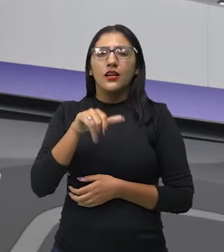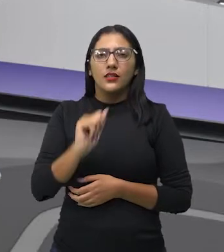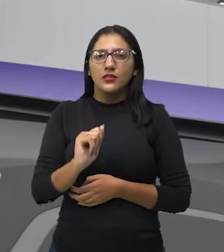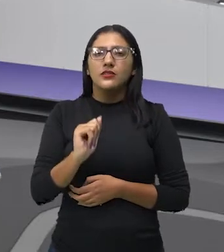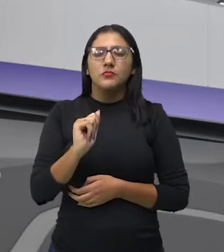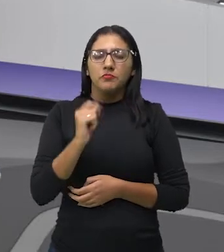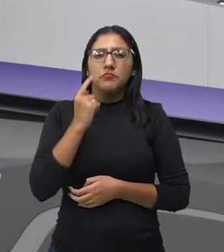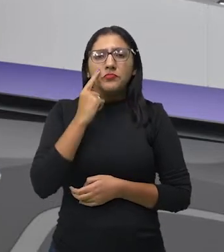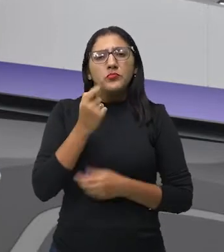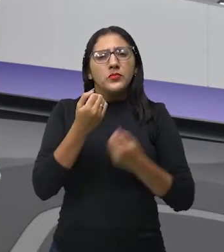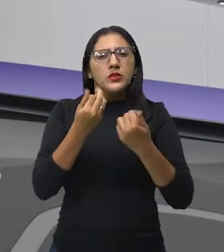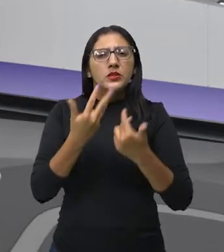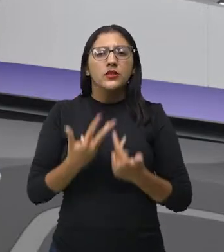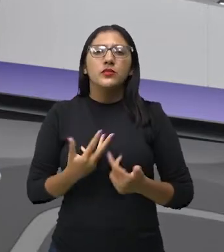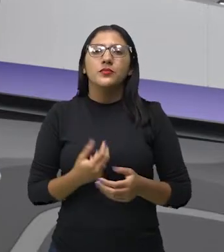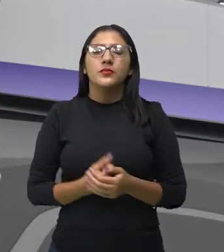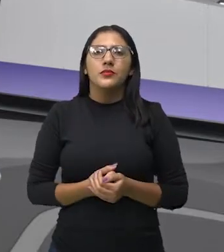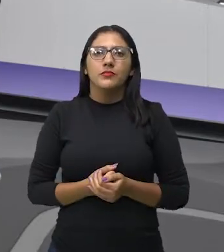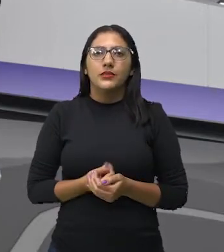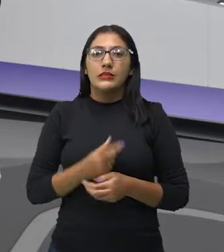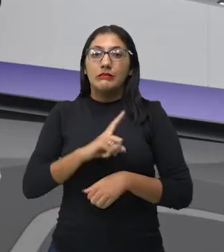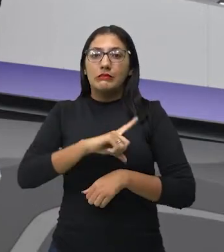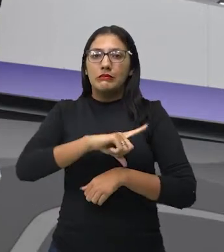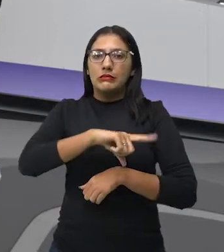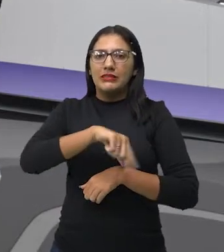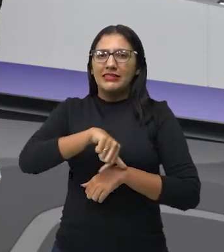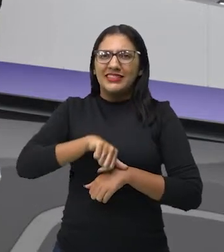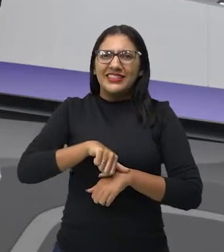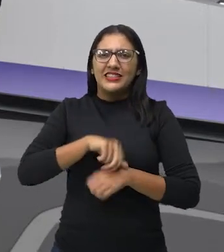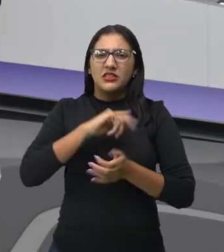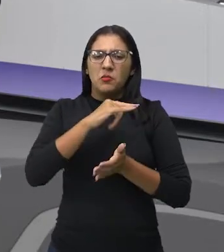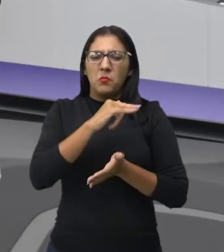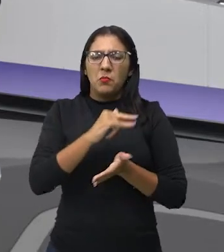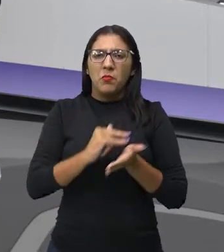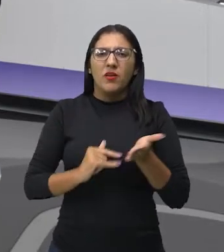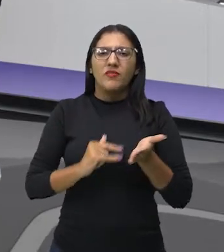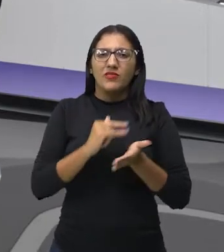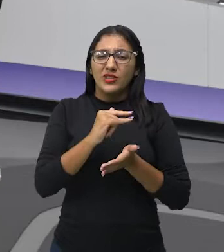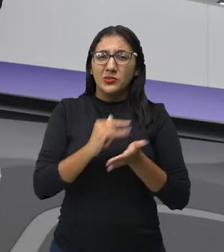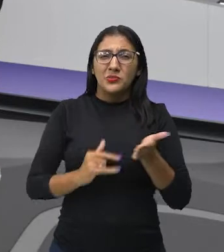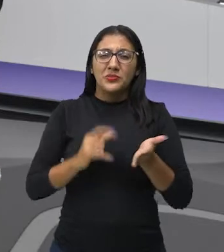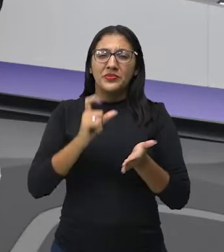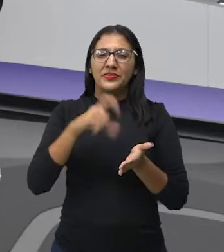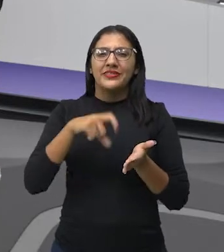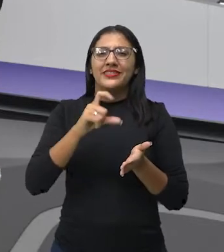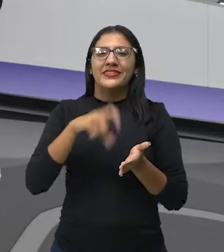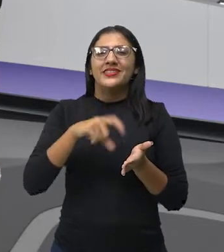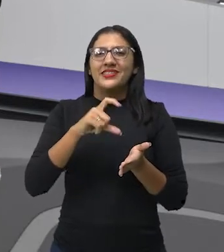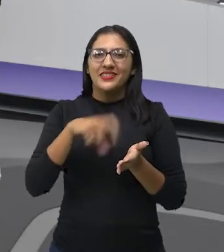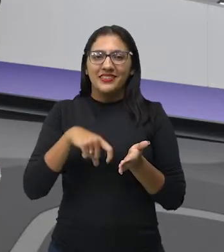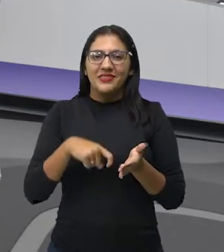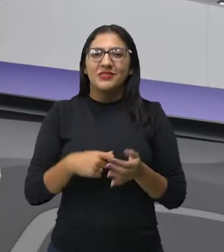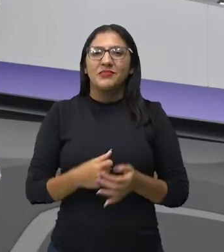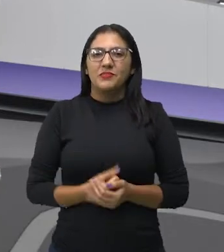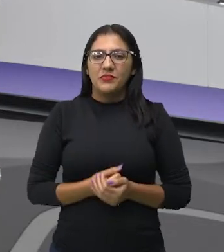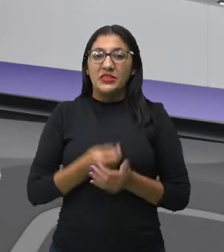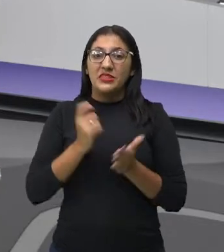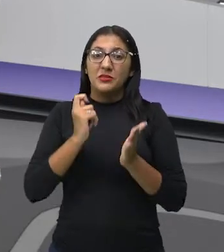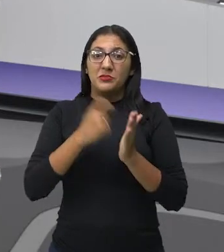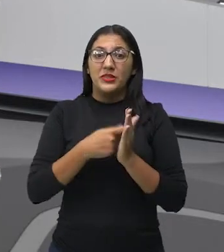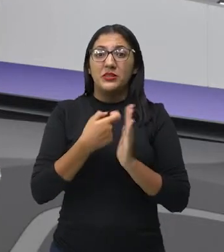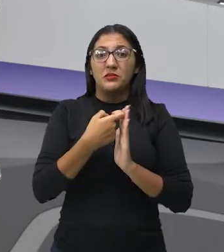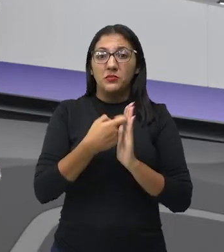Célia. Olha só a situação da Célia, alunos. Atrasei um pagamento da fatura do cartão.